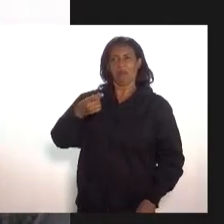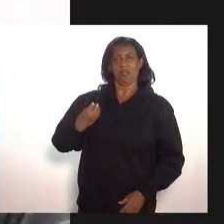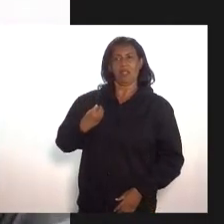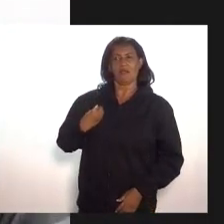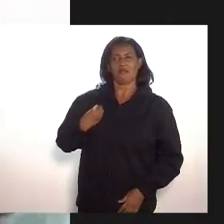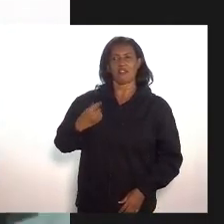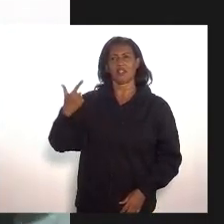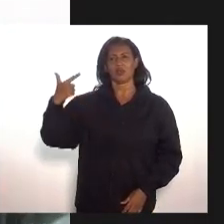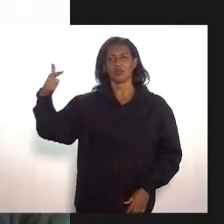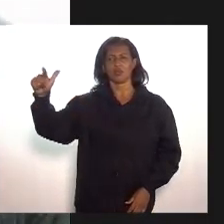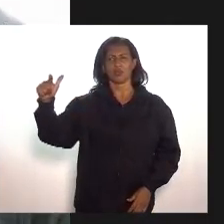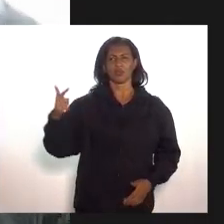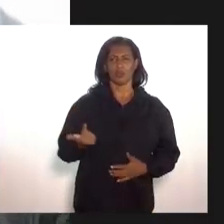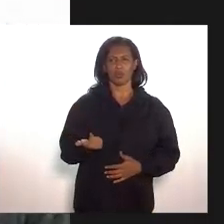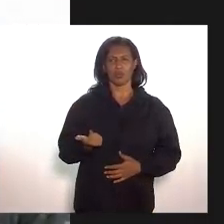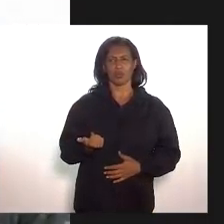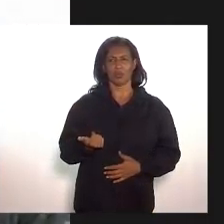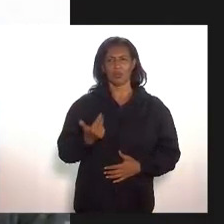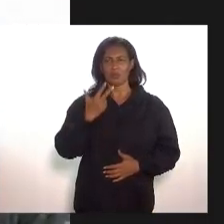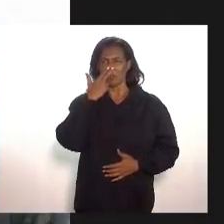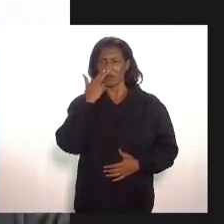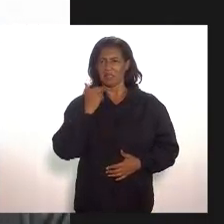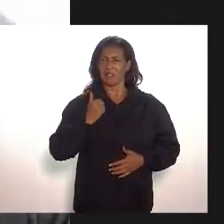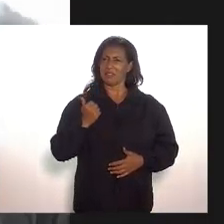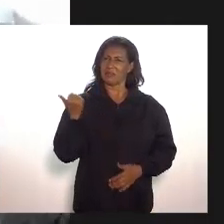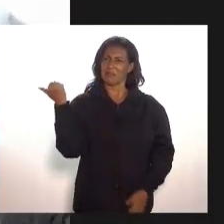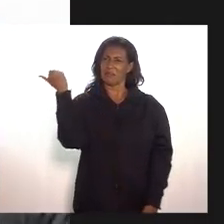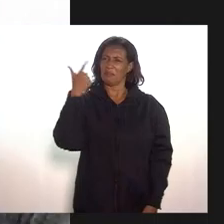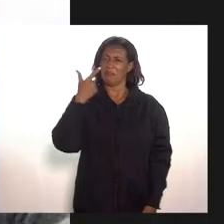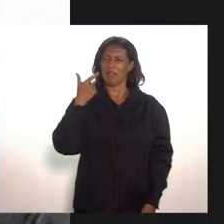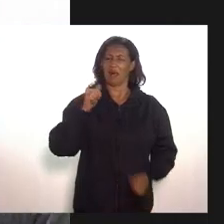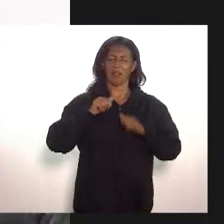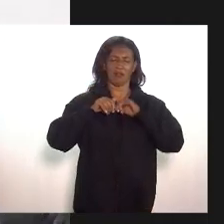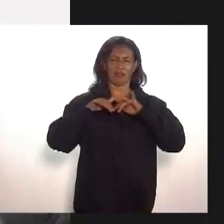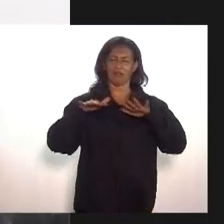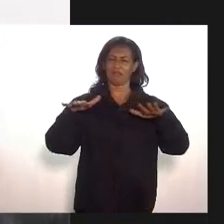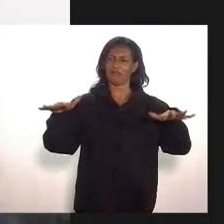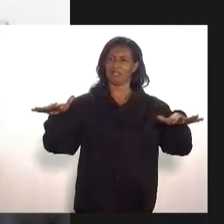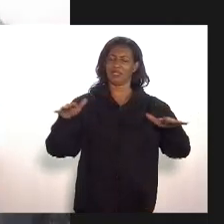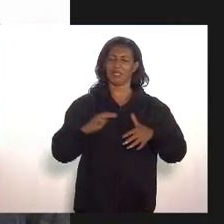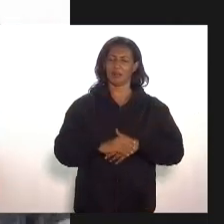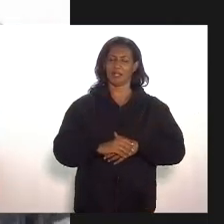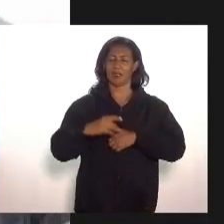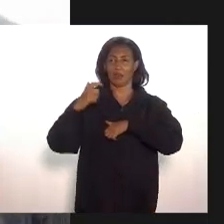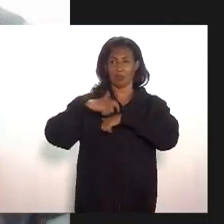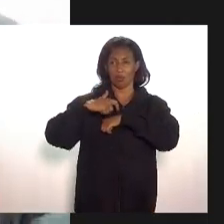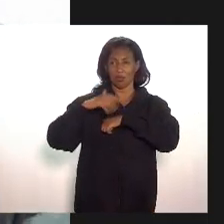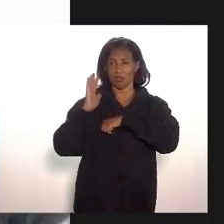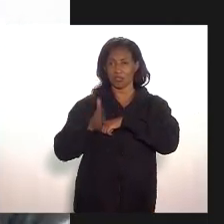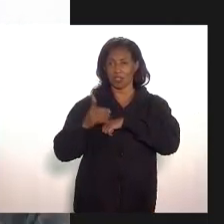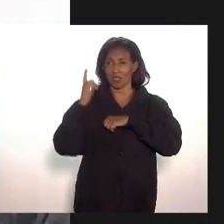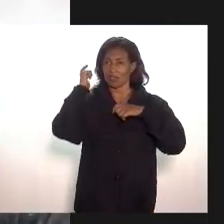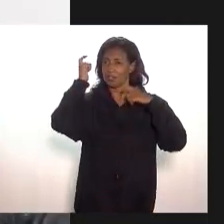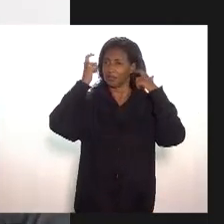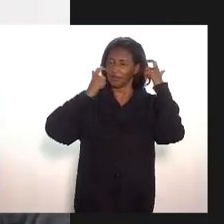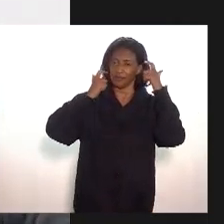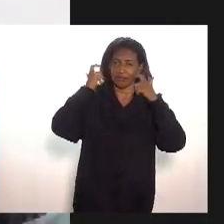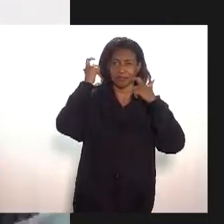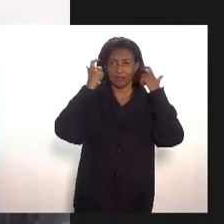outros. Esse é o maior mal que essa pandemia vem trazendo. Um momento que já seria de preocupação,